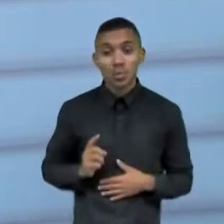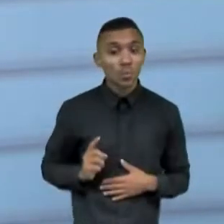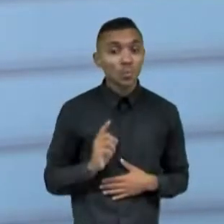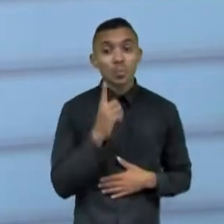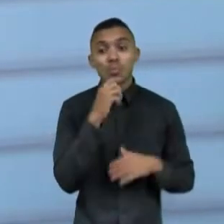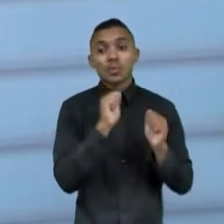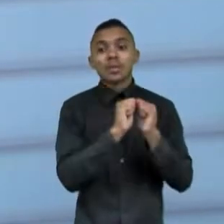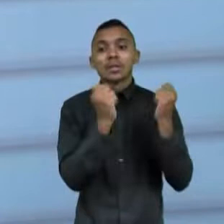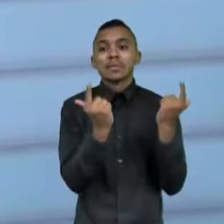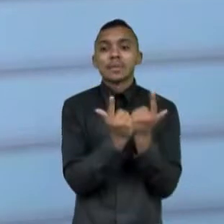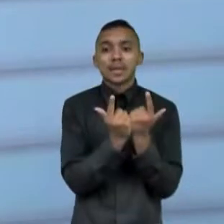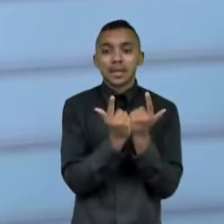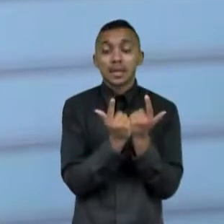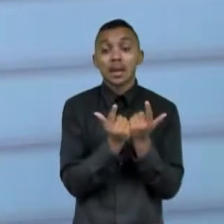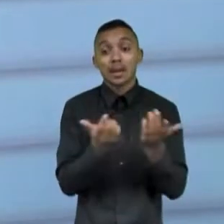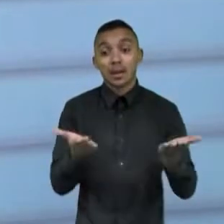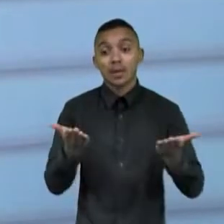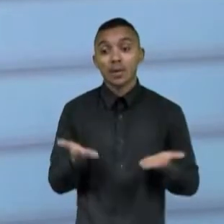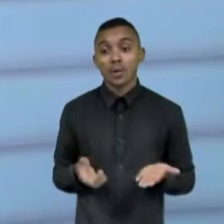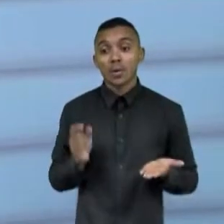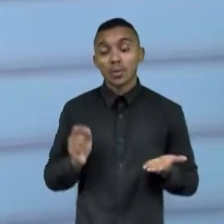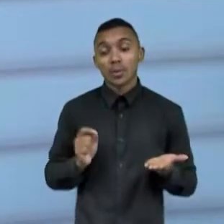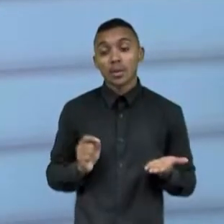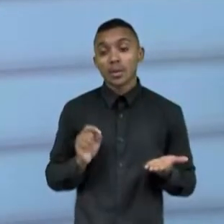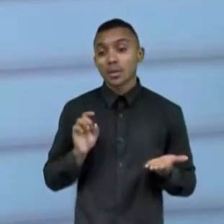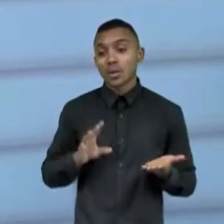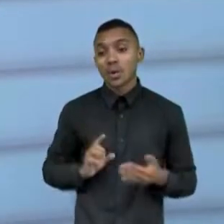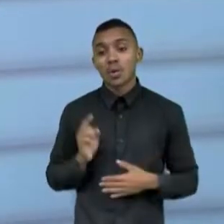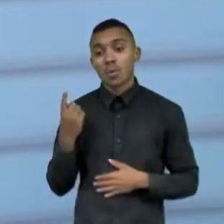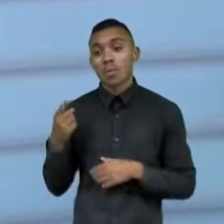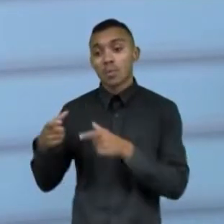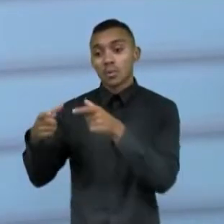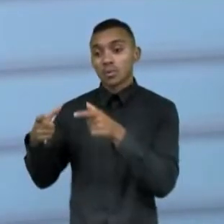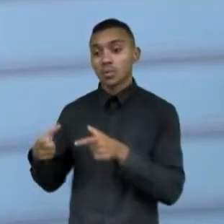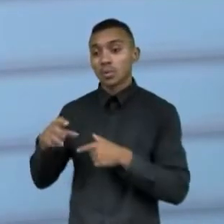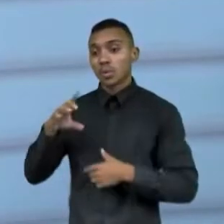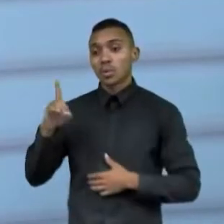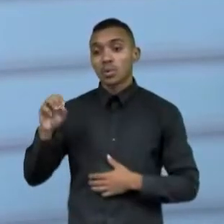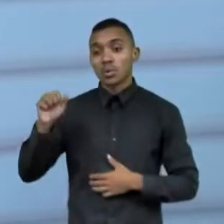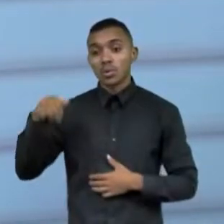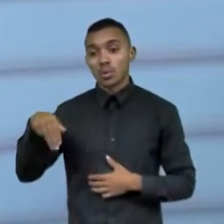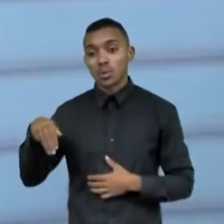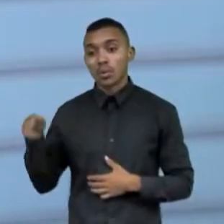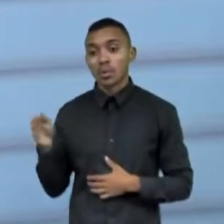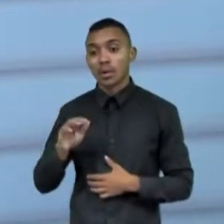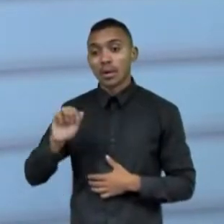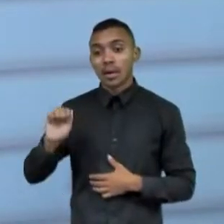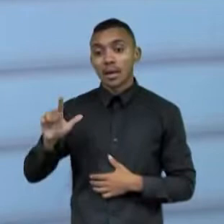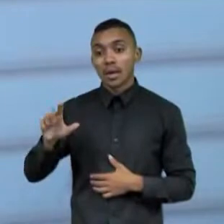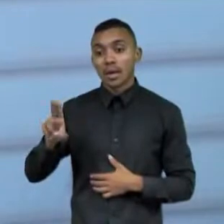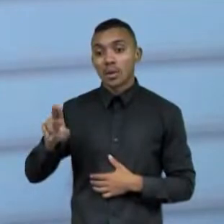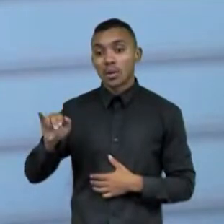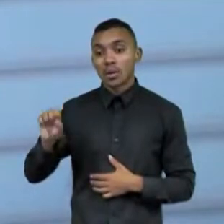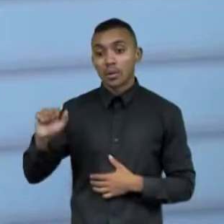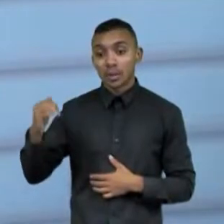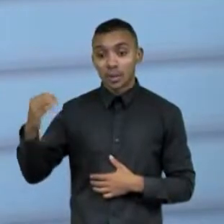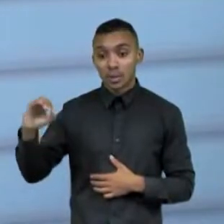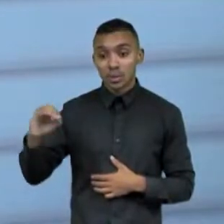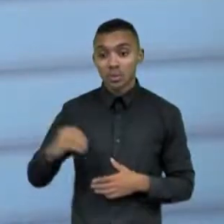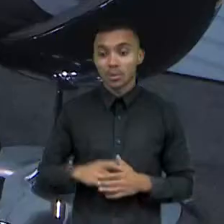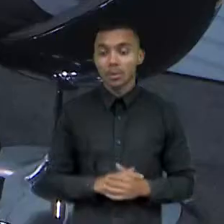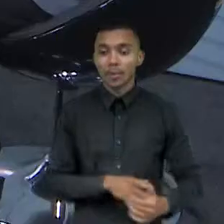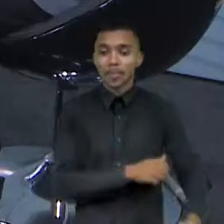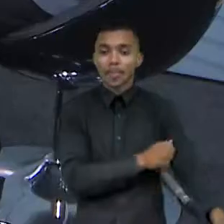e nesse modelo eu acredito que só tenha o Dom Aloísio também, além da gente, na Câmara, prestando esse serviço. Verdade. Isso. Ô, Maria de Lourdes,